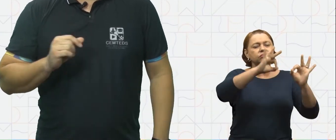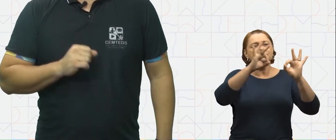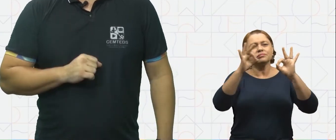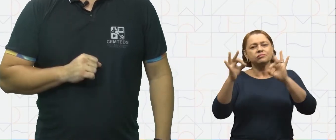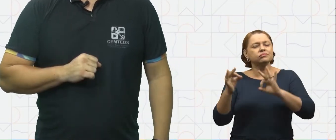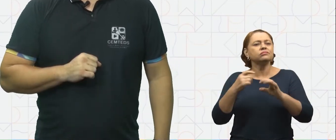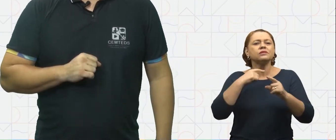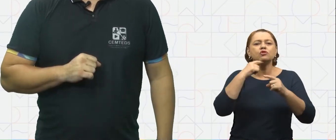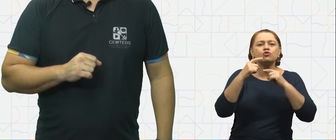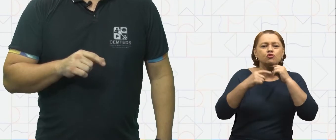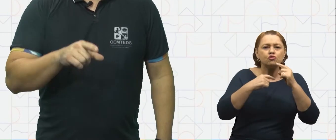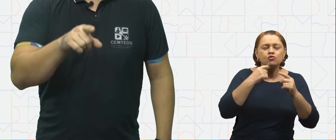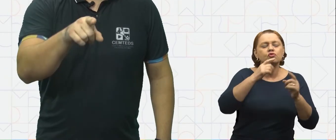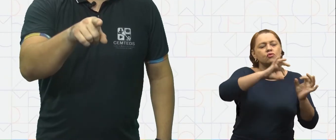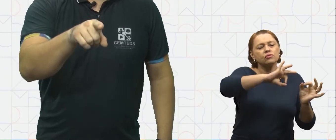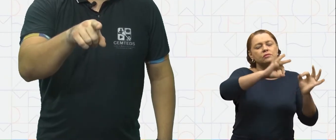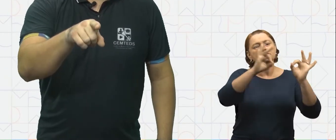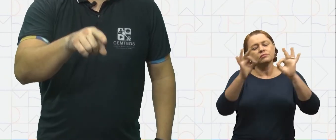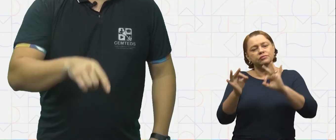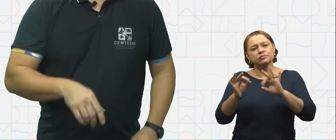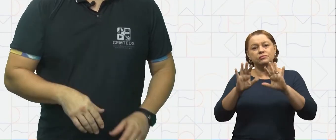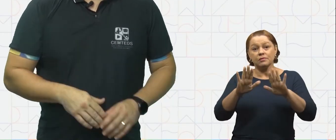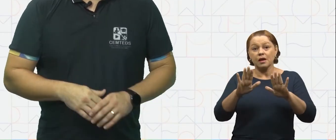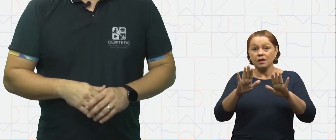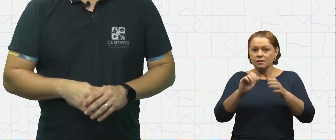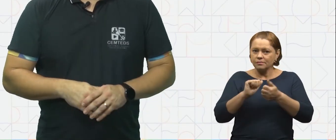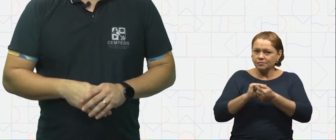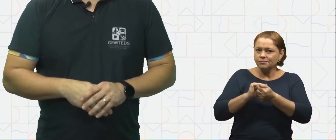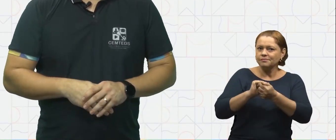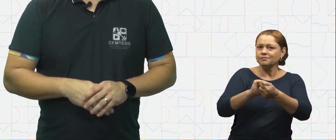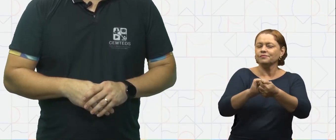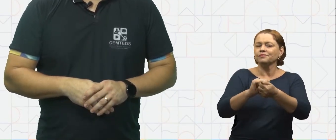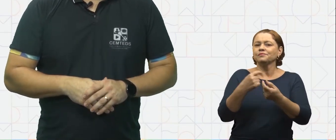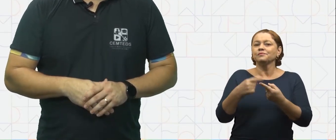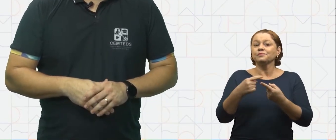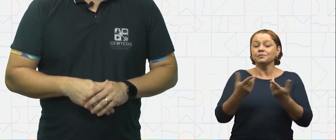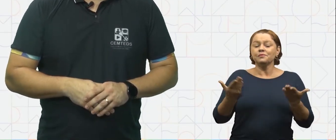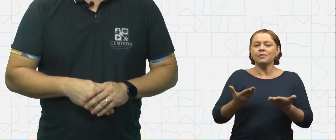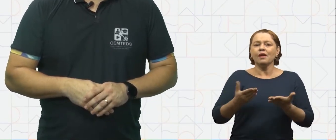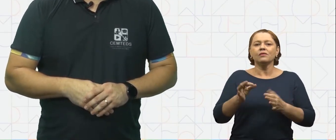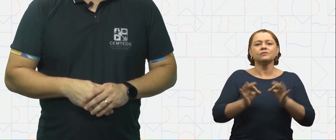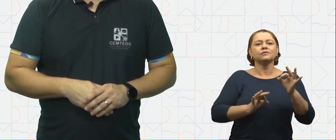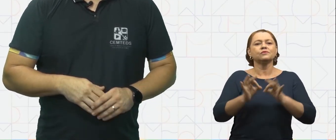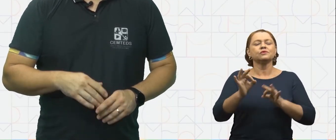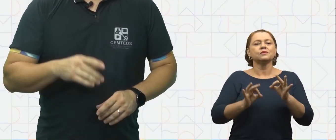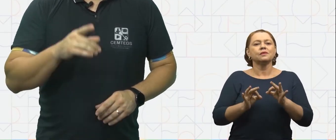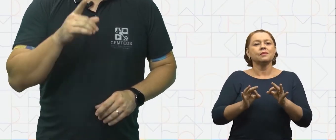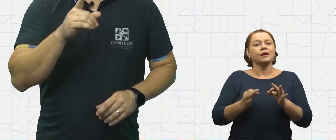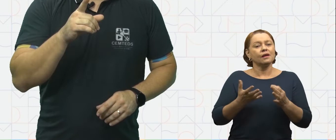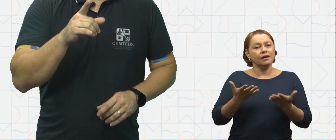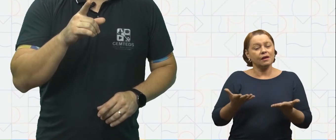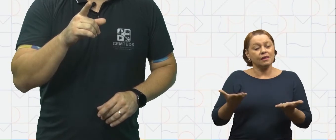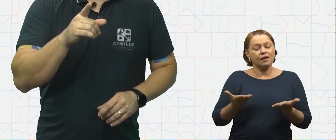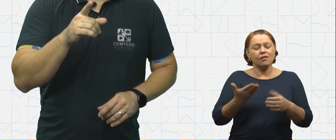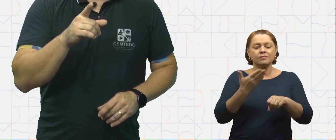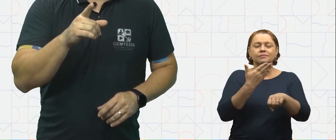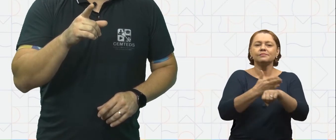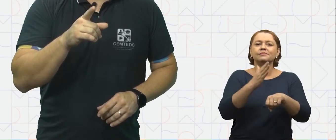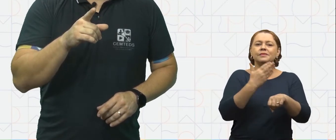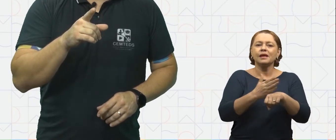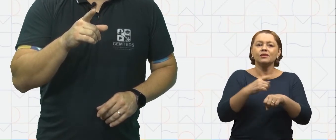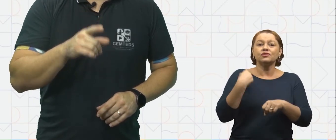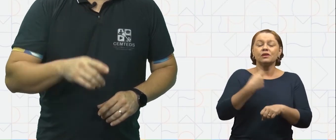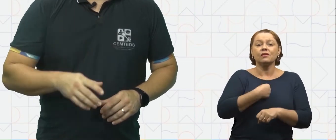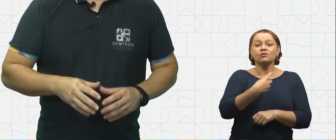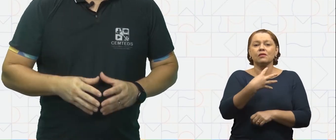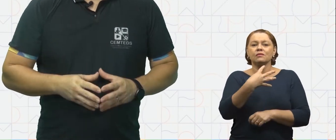vezes surgir dúvidas. Mas continue comigo, pois agora já estamos preparados para avançar. Iremos exercitar agora os